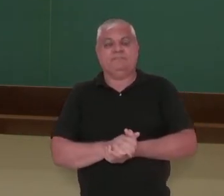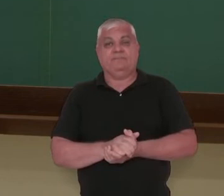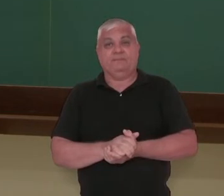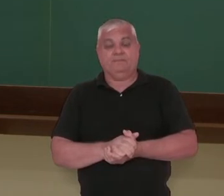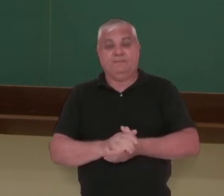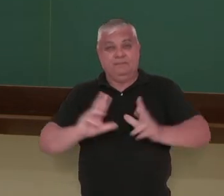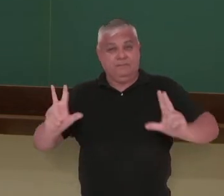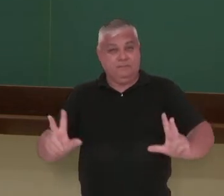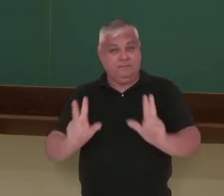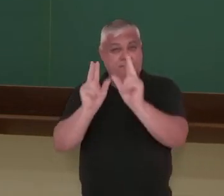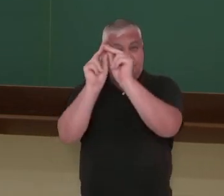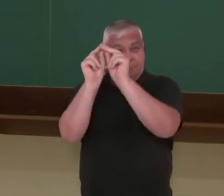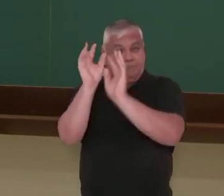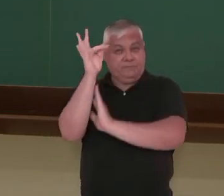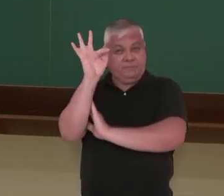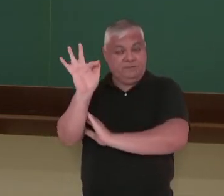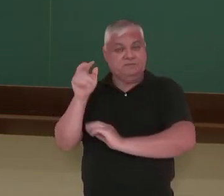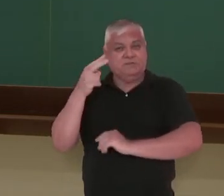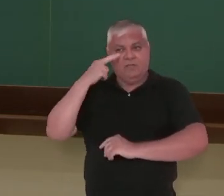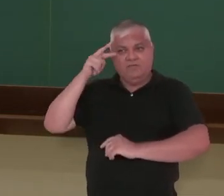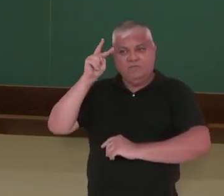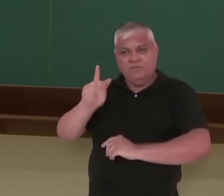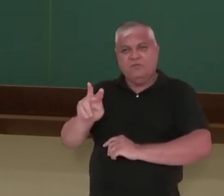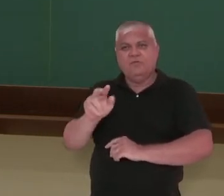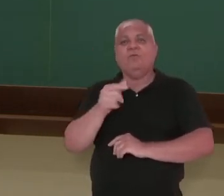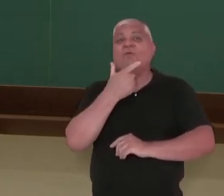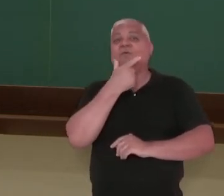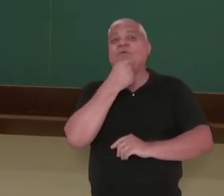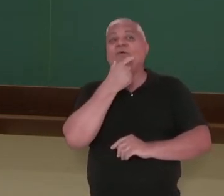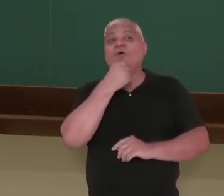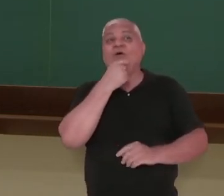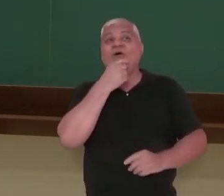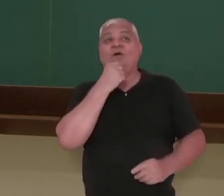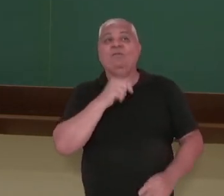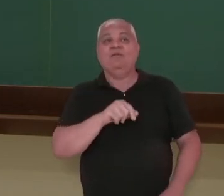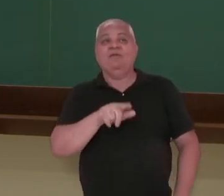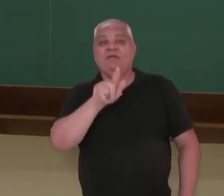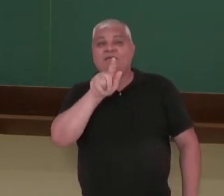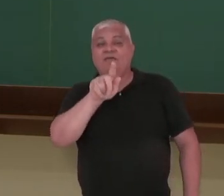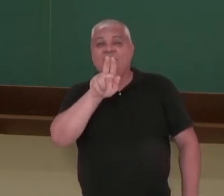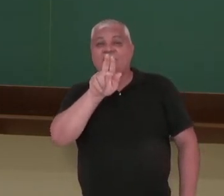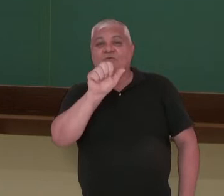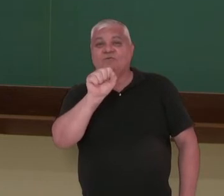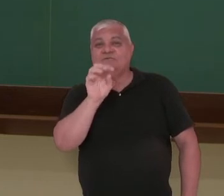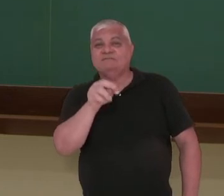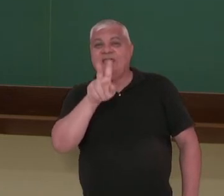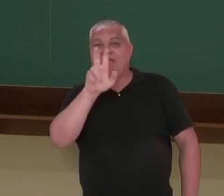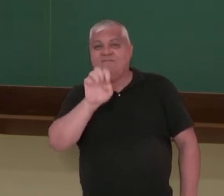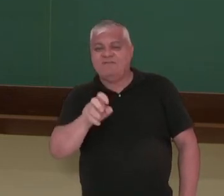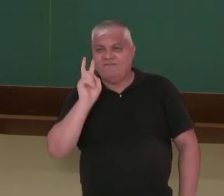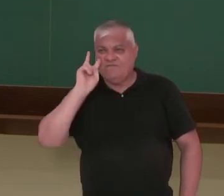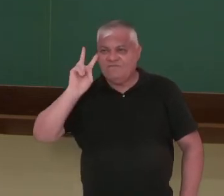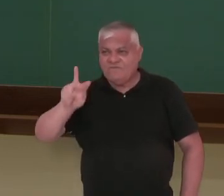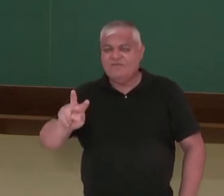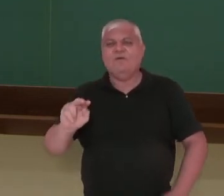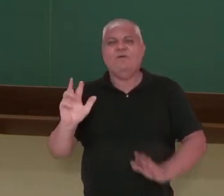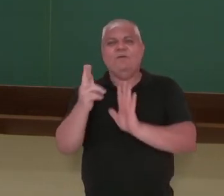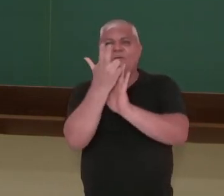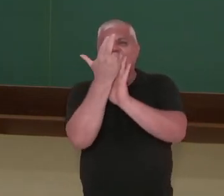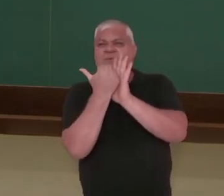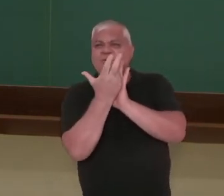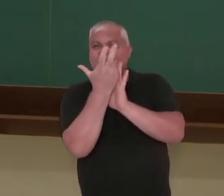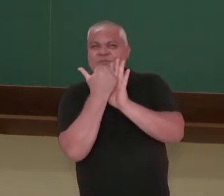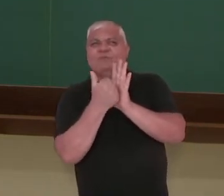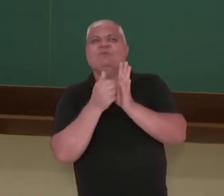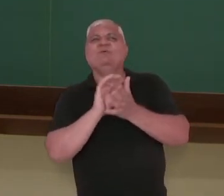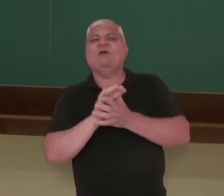surge o pintor Gustave Courbet, que viu a disparidade social do país e começa a retratar a realidade. Courbet era um ativista político pacifista que usou a pintura como arma.